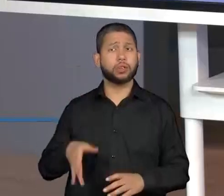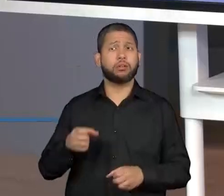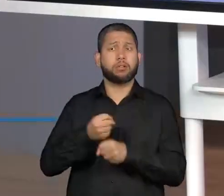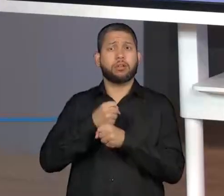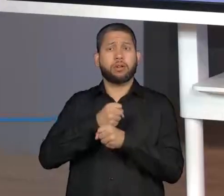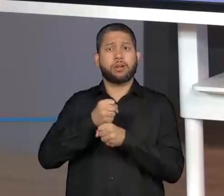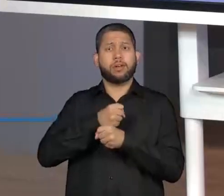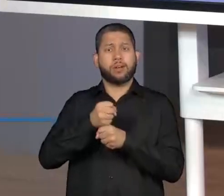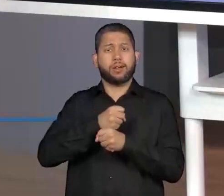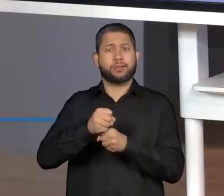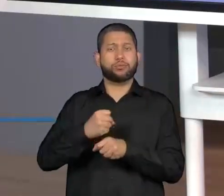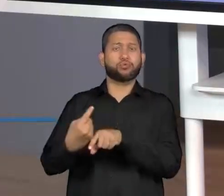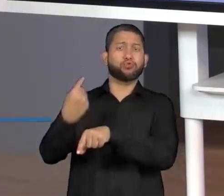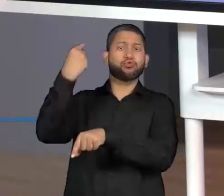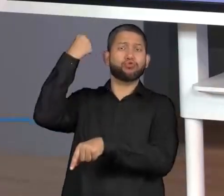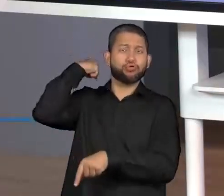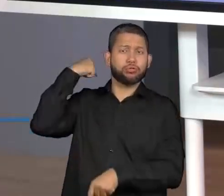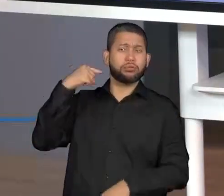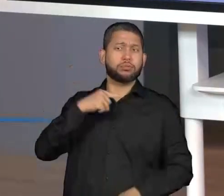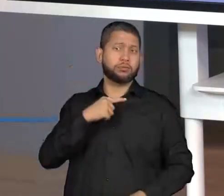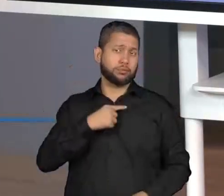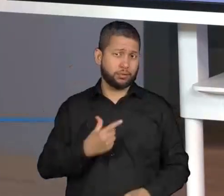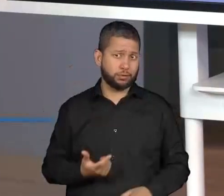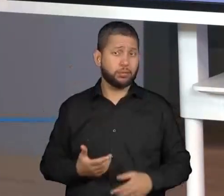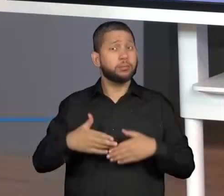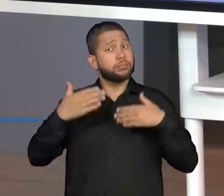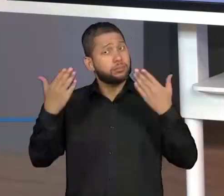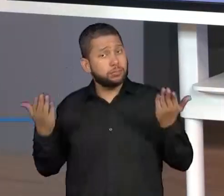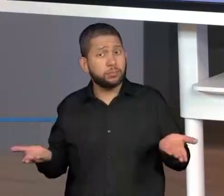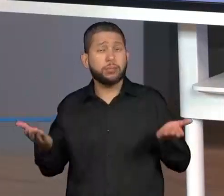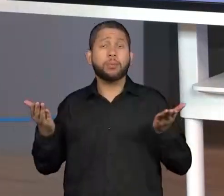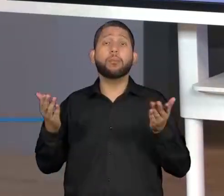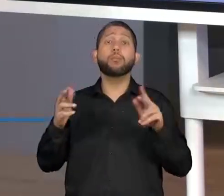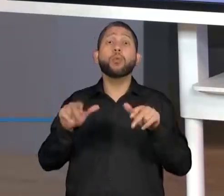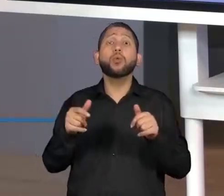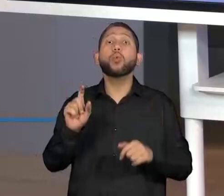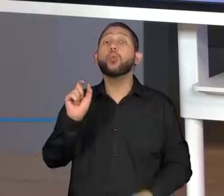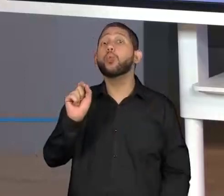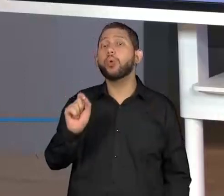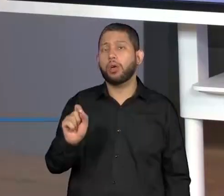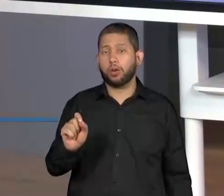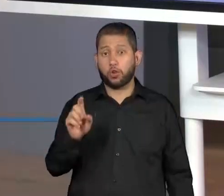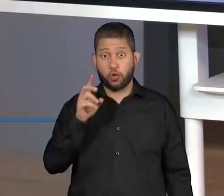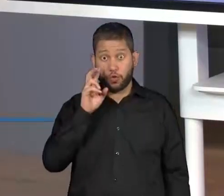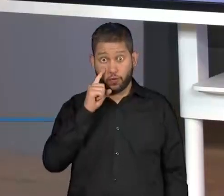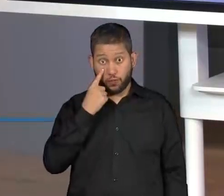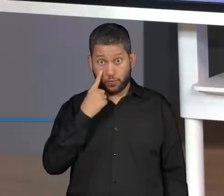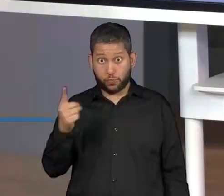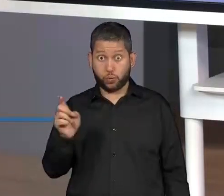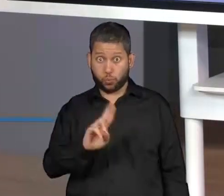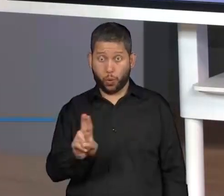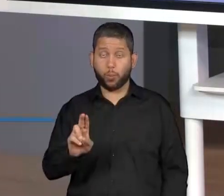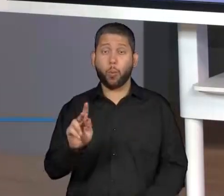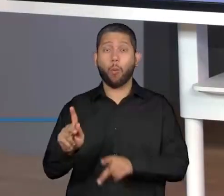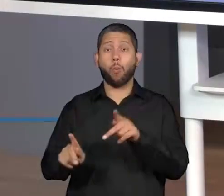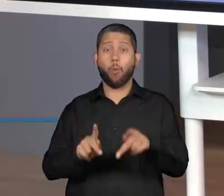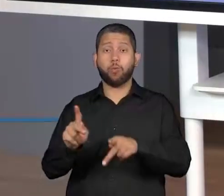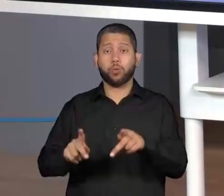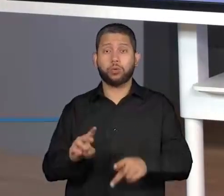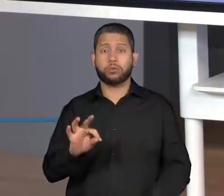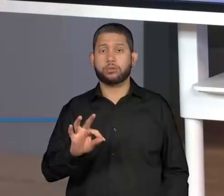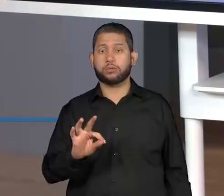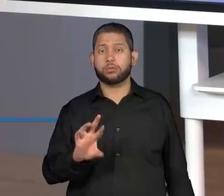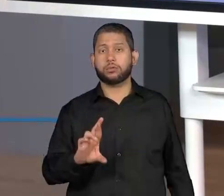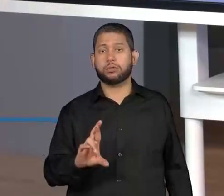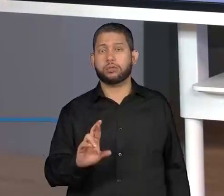por vários antepassados. Então, por isso que diz povos tradicionais. Os povos tradicionais são os povos que têm